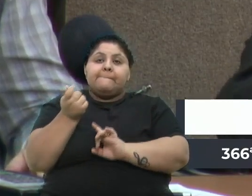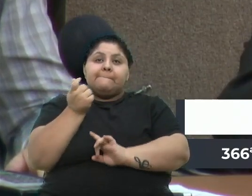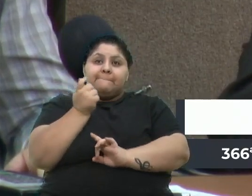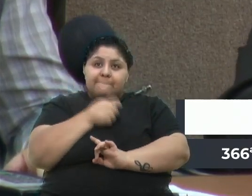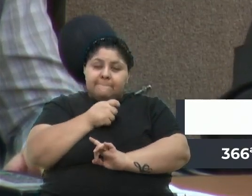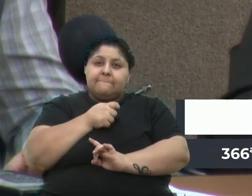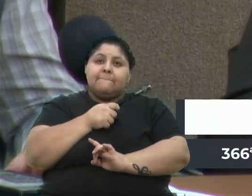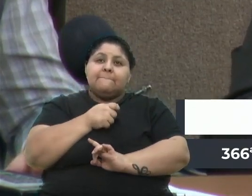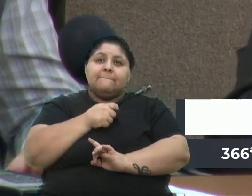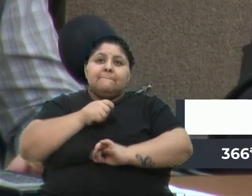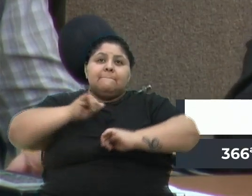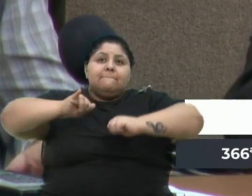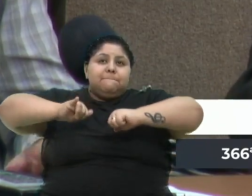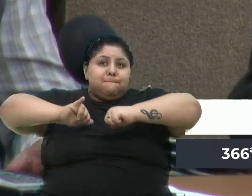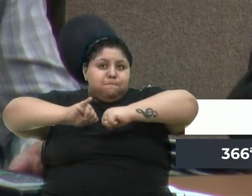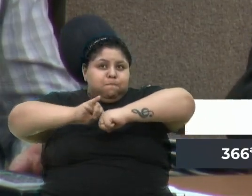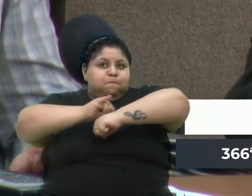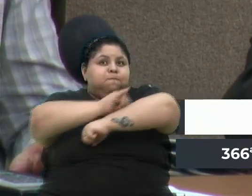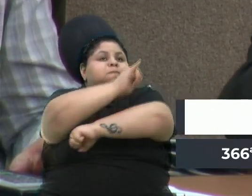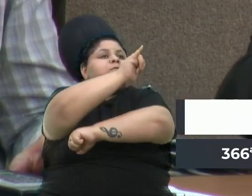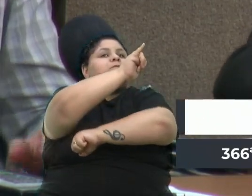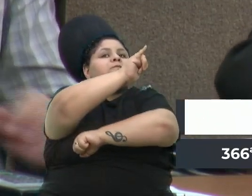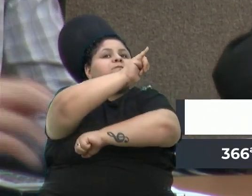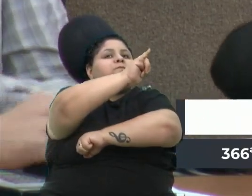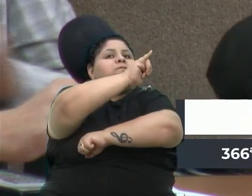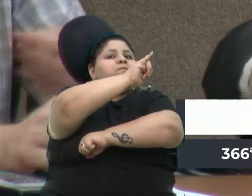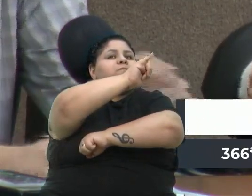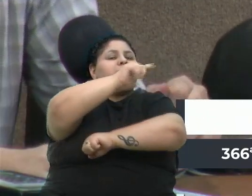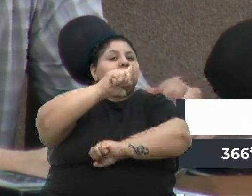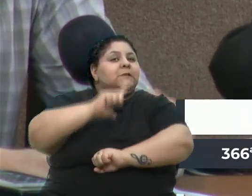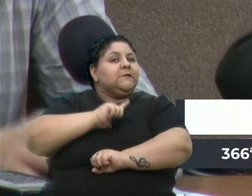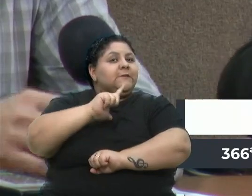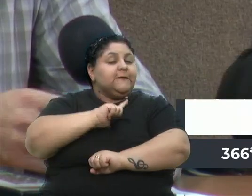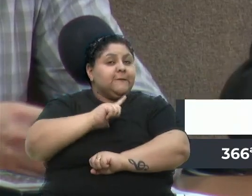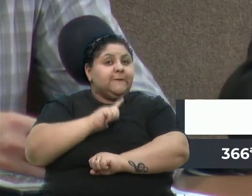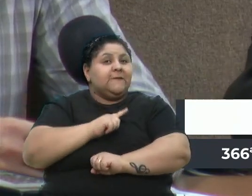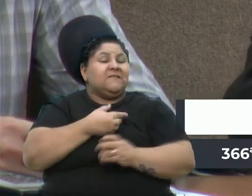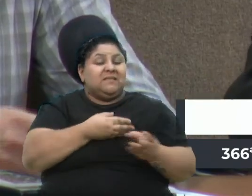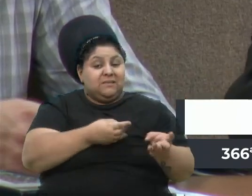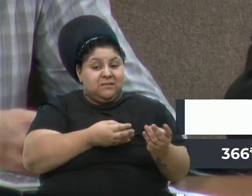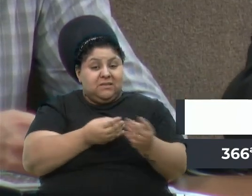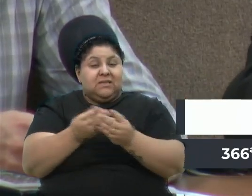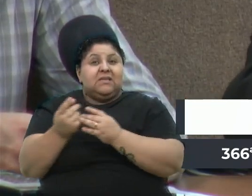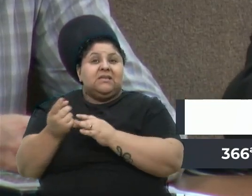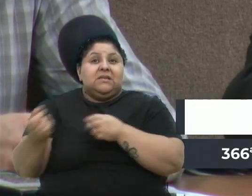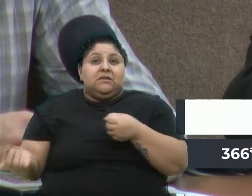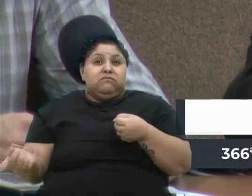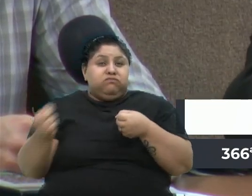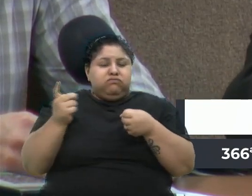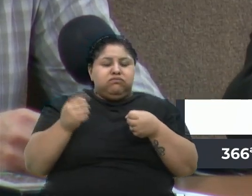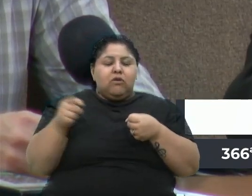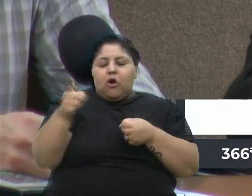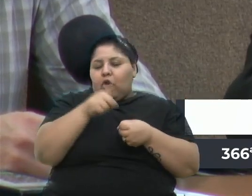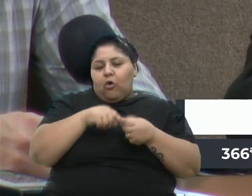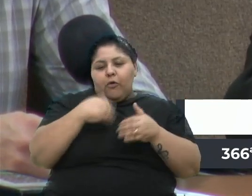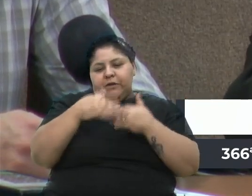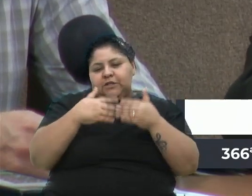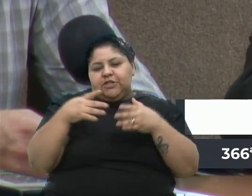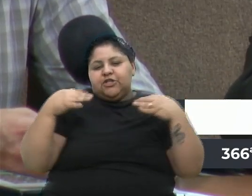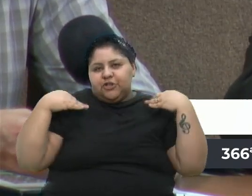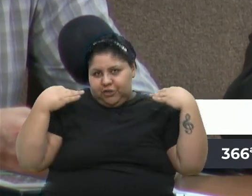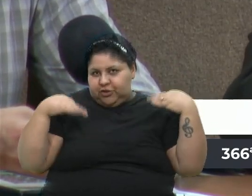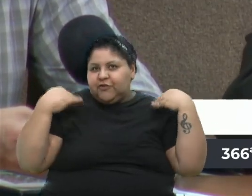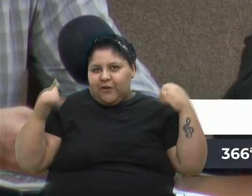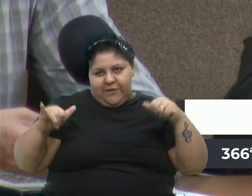aeroporto, né, precisamos de aeroporto, porque tem muito essa questão, né, quando a gente fala de turismo, o turista se